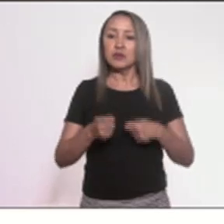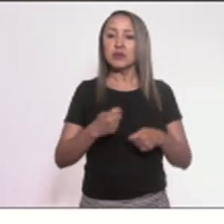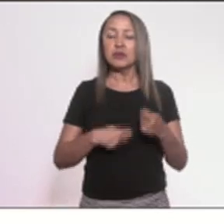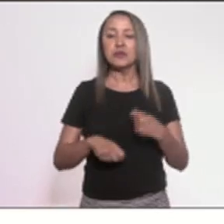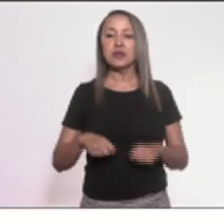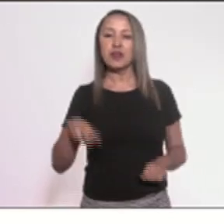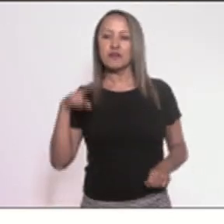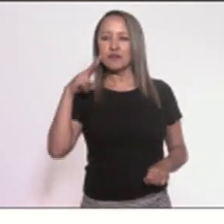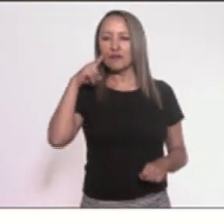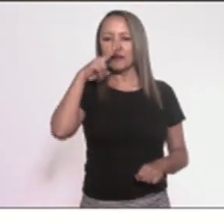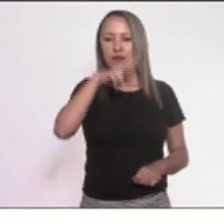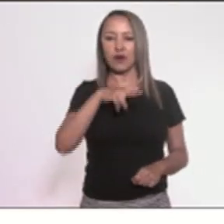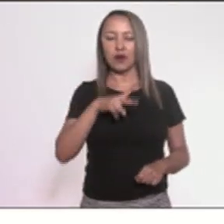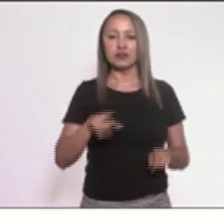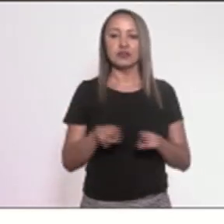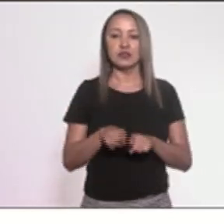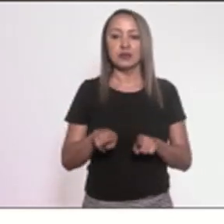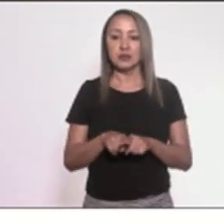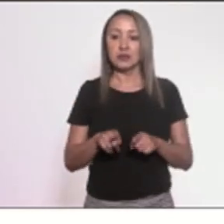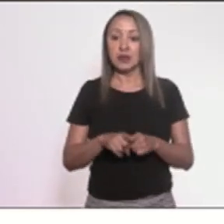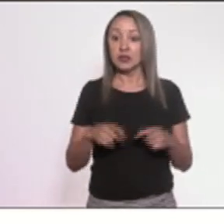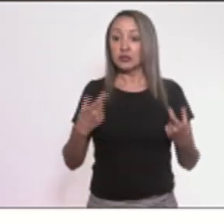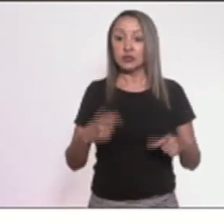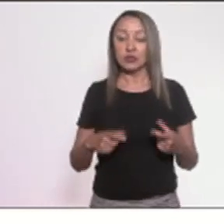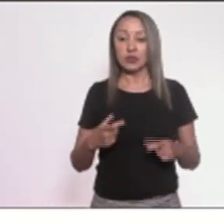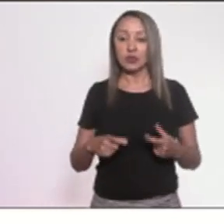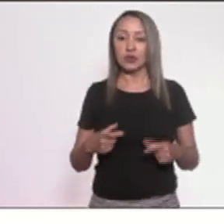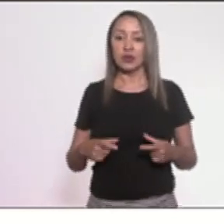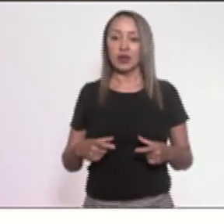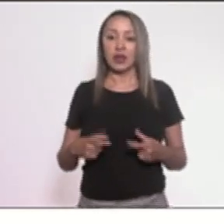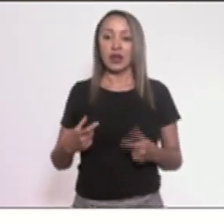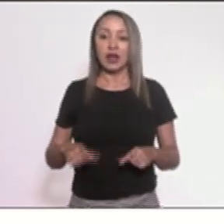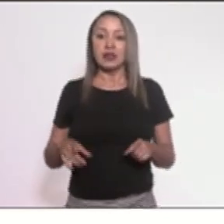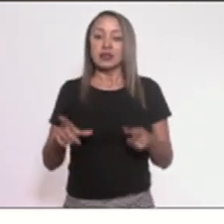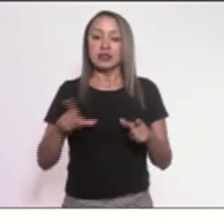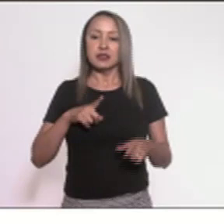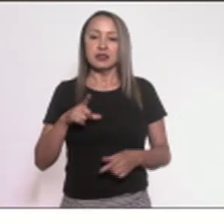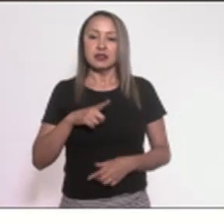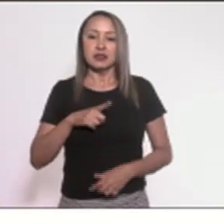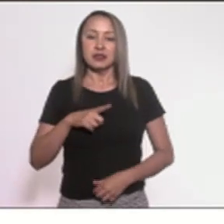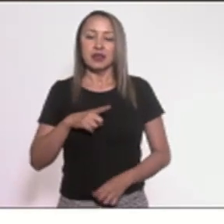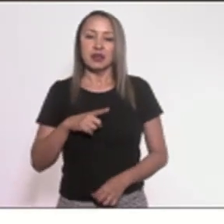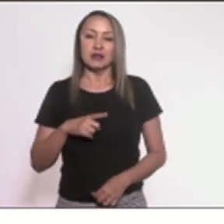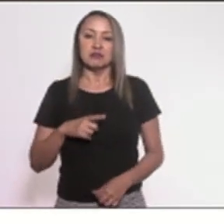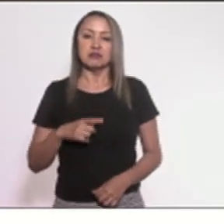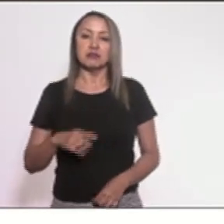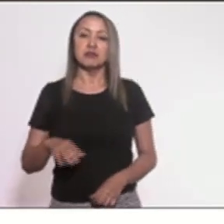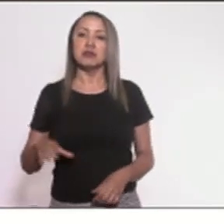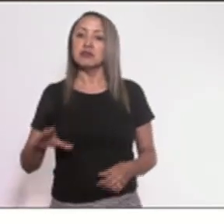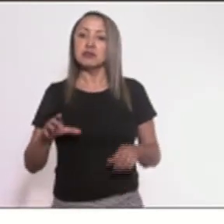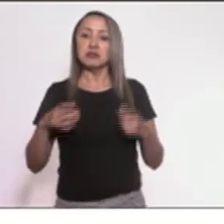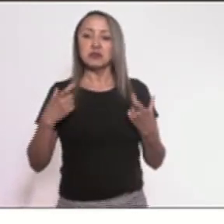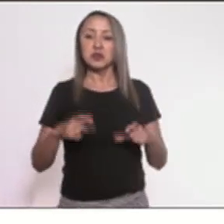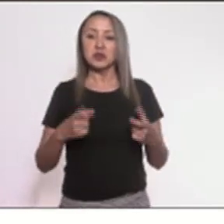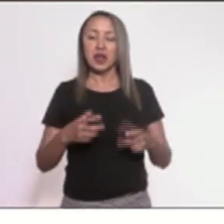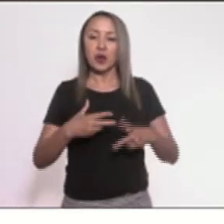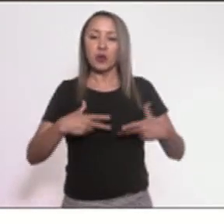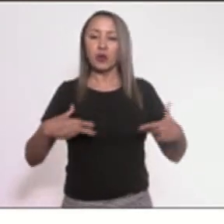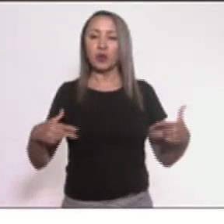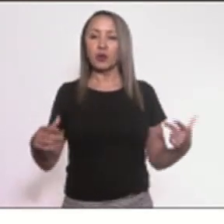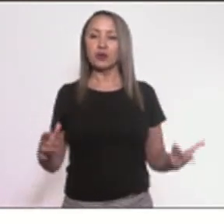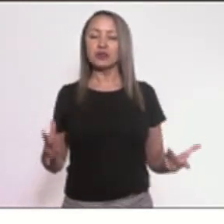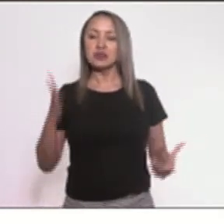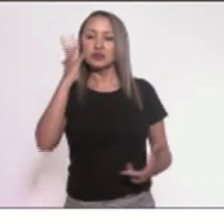forte de uma região que tem um patrimônio histórico e cultural vasto, belezas naturais